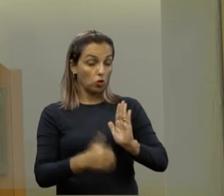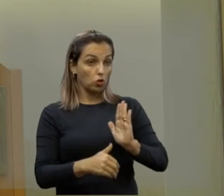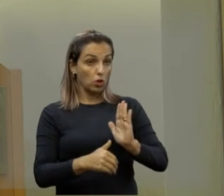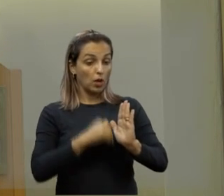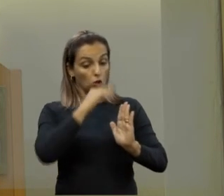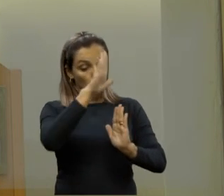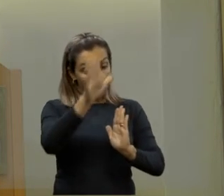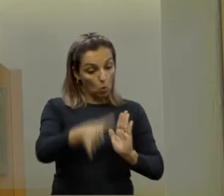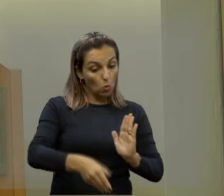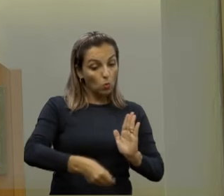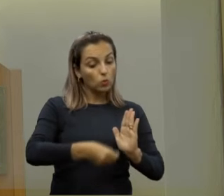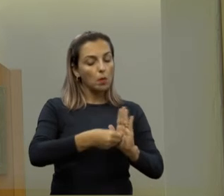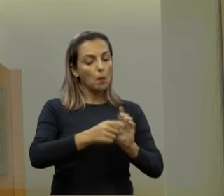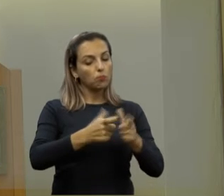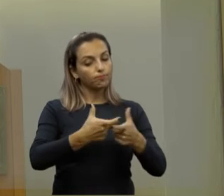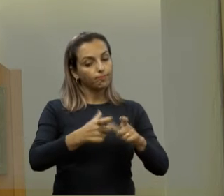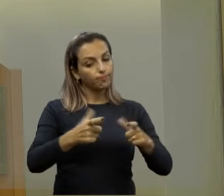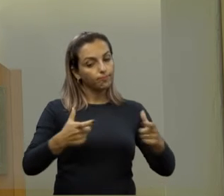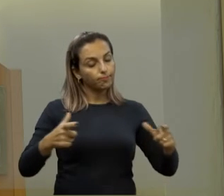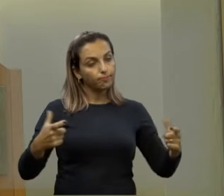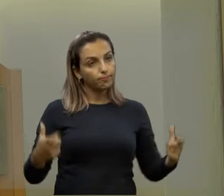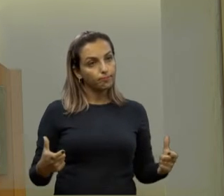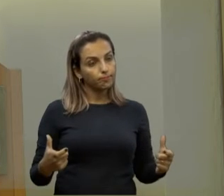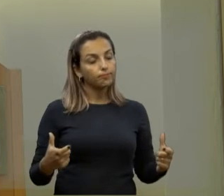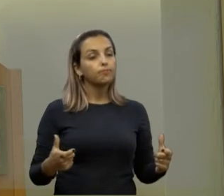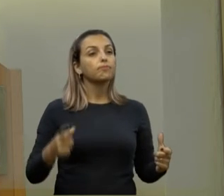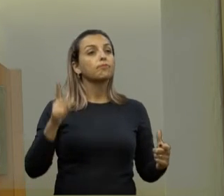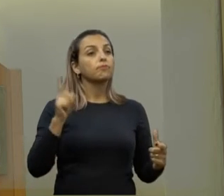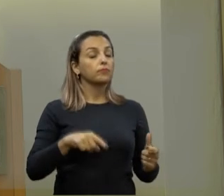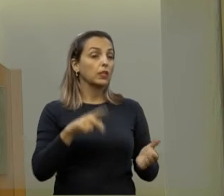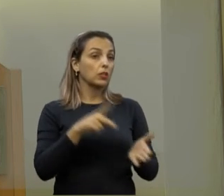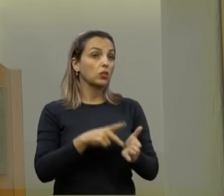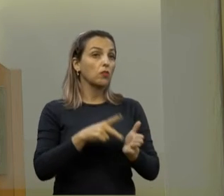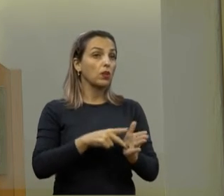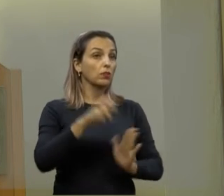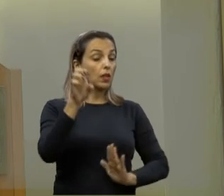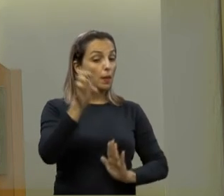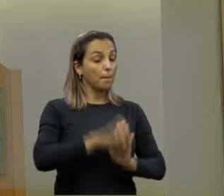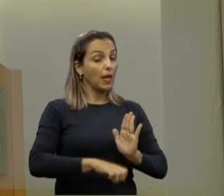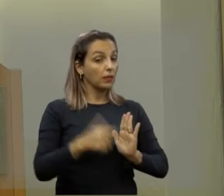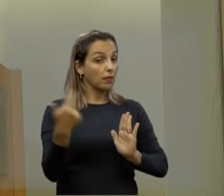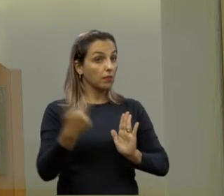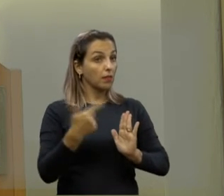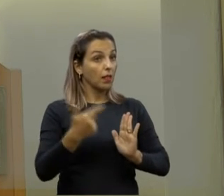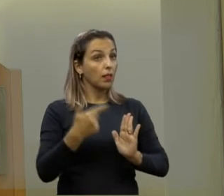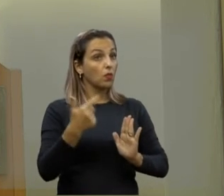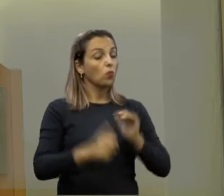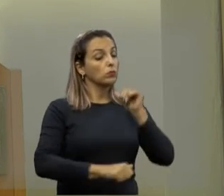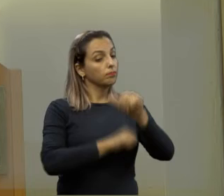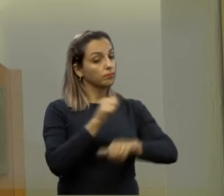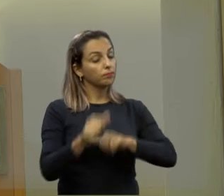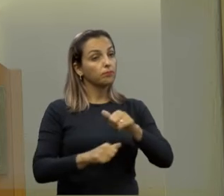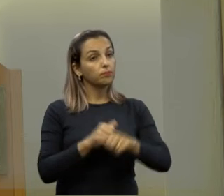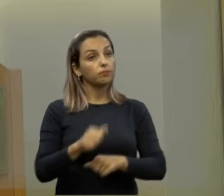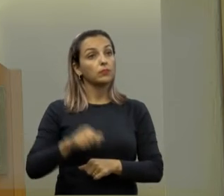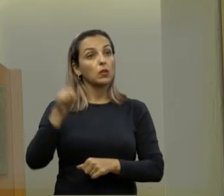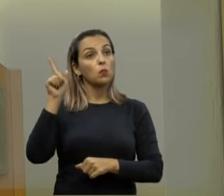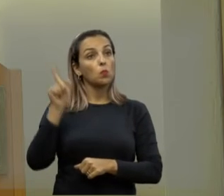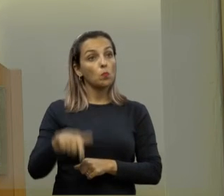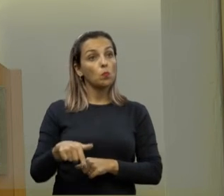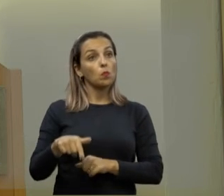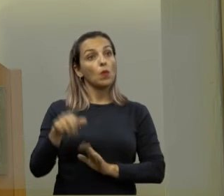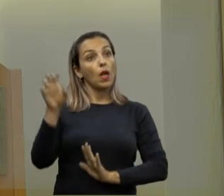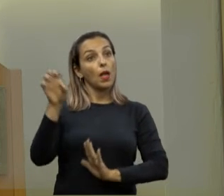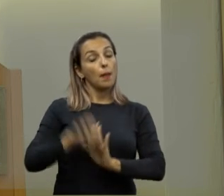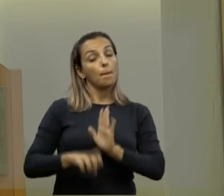explicativa fosse mais abrangente e vai ser é a segunda emenda assim movimento é realmente praticamente minha prima elemento só não falei com